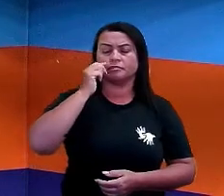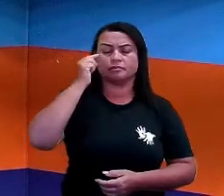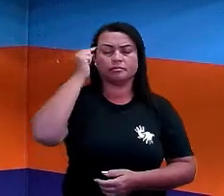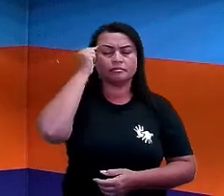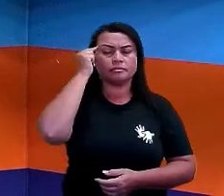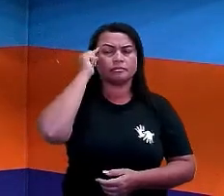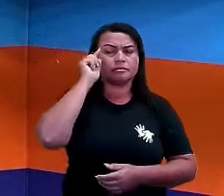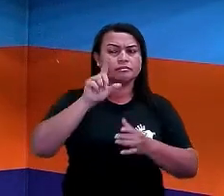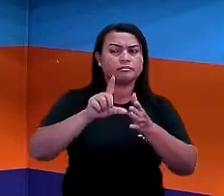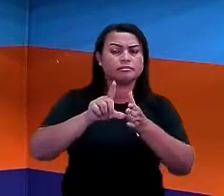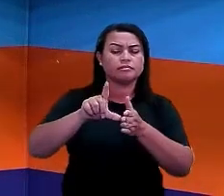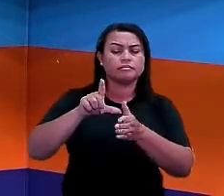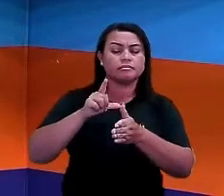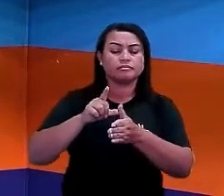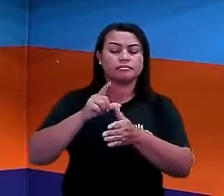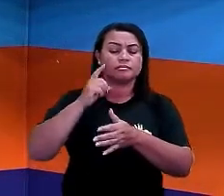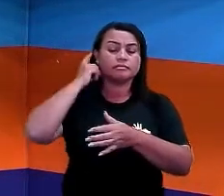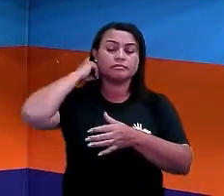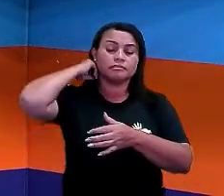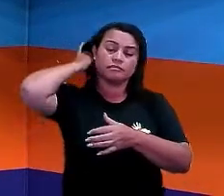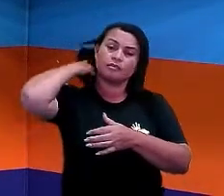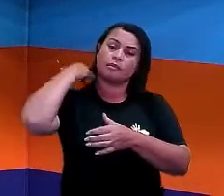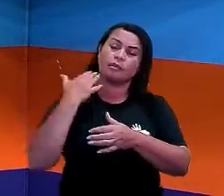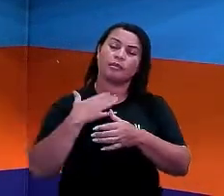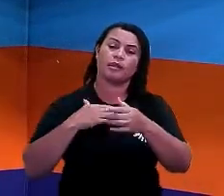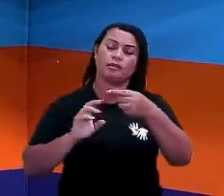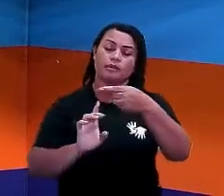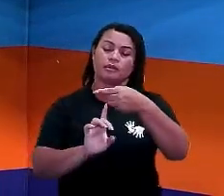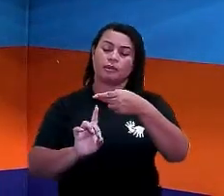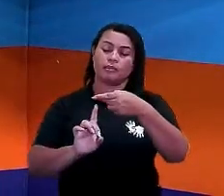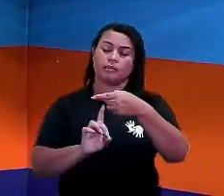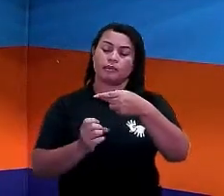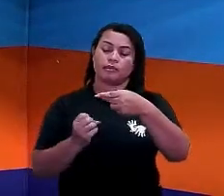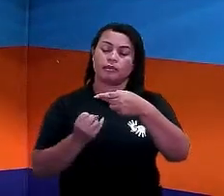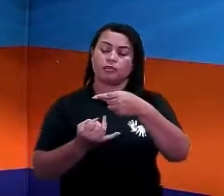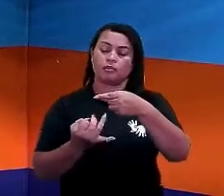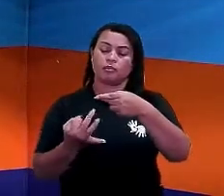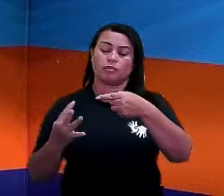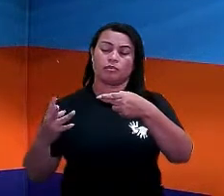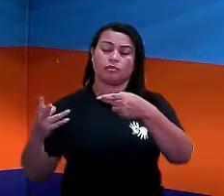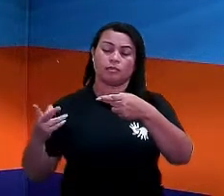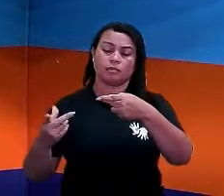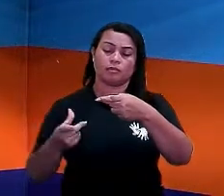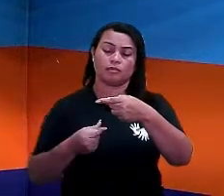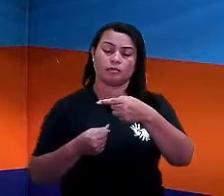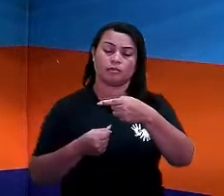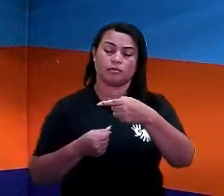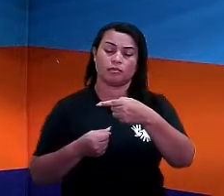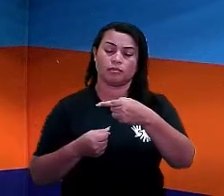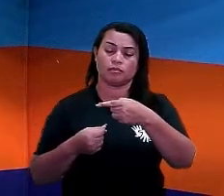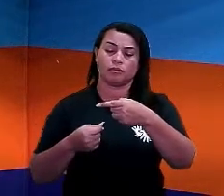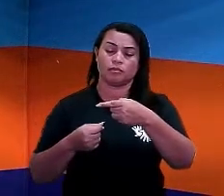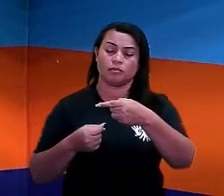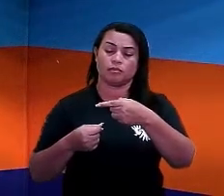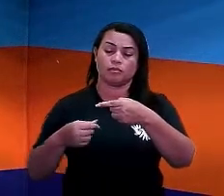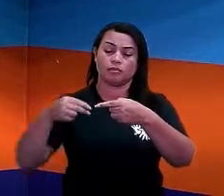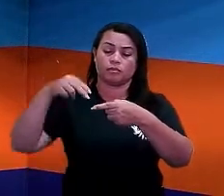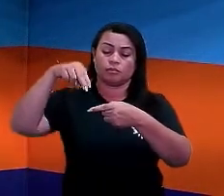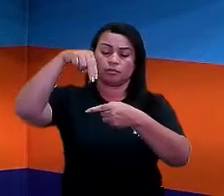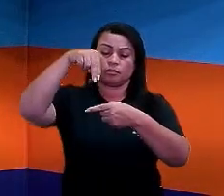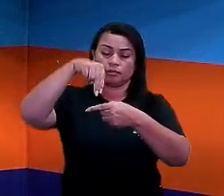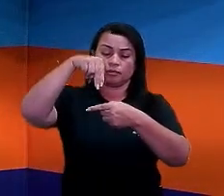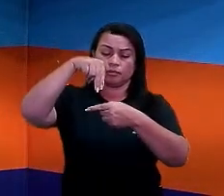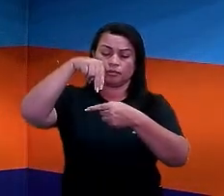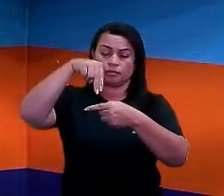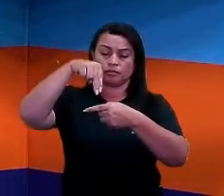questão anterior, tá? No meu denominador vai ficar a quantidade de partes que foi dividida e no meu